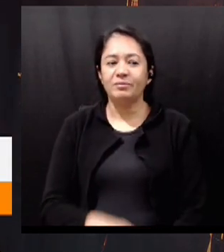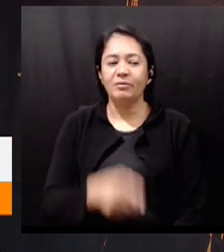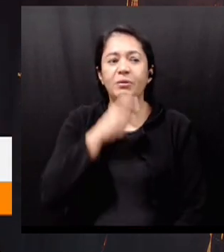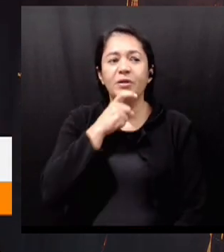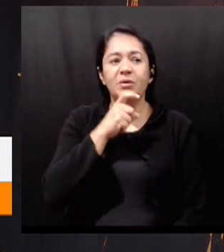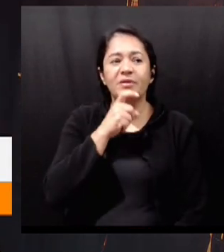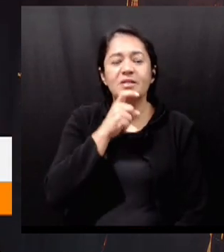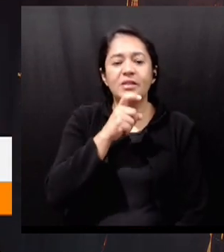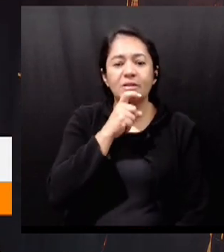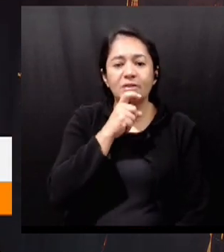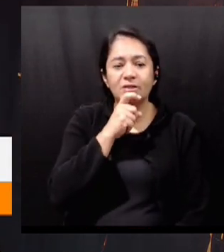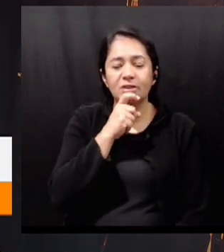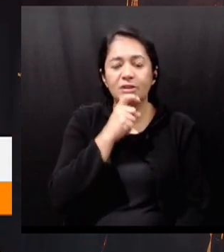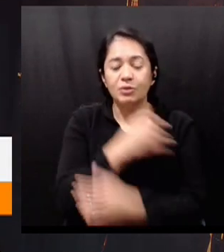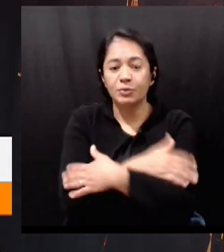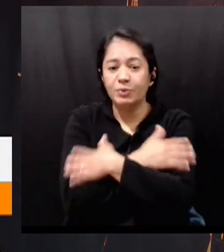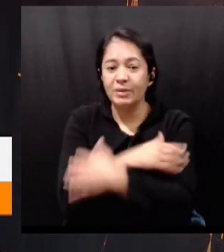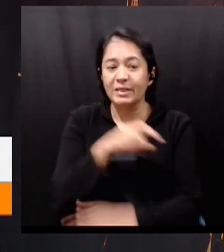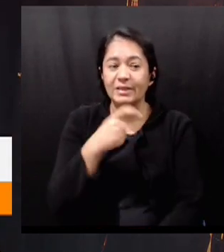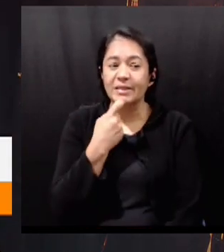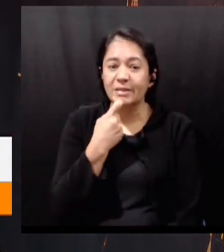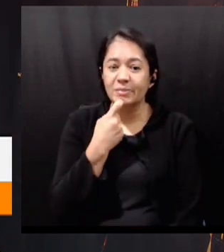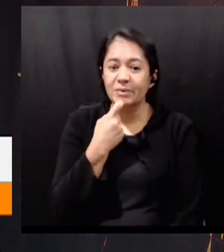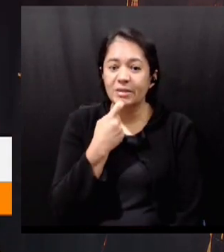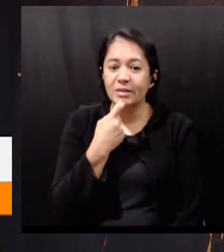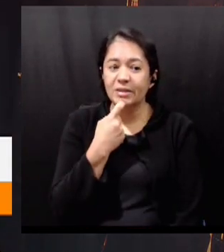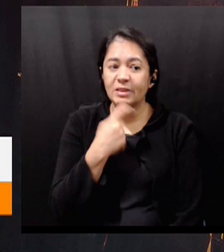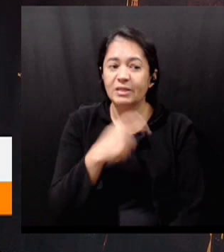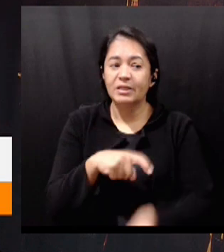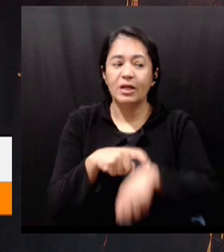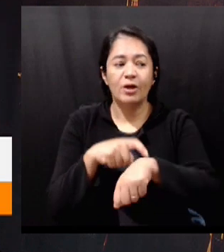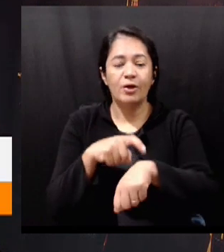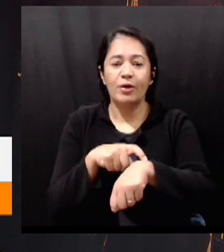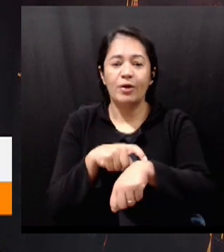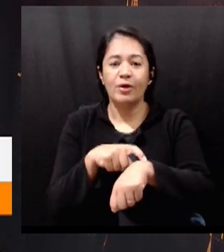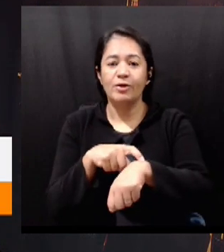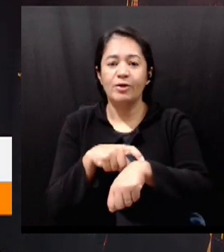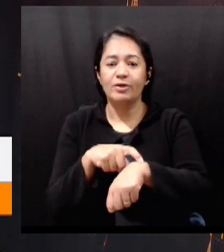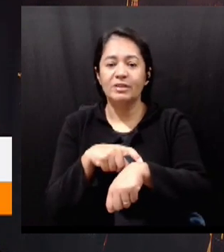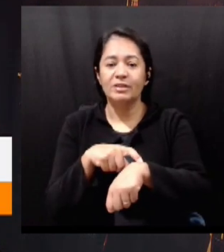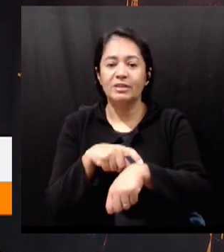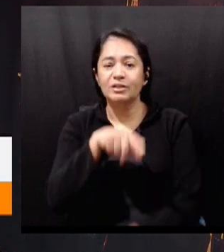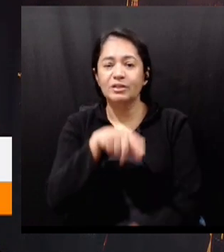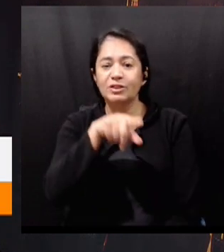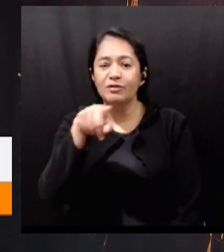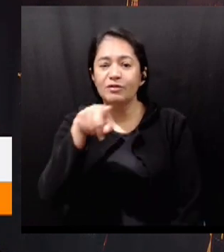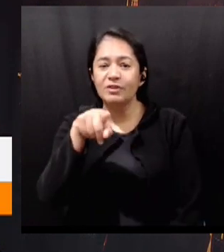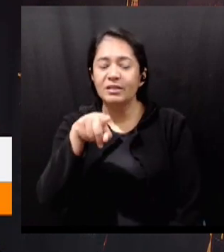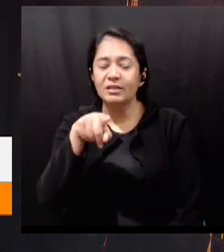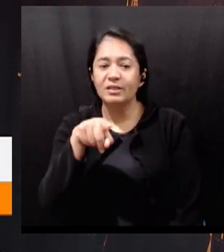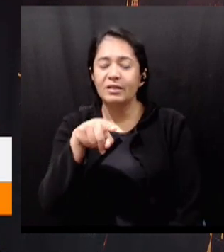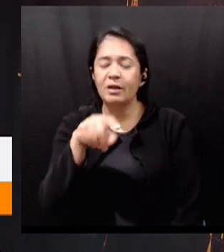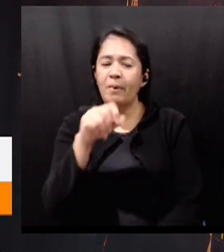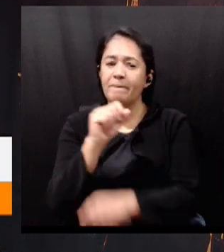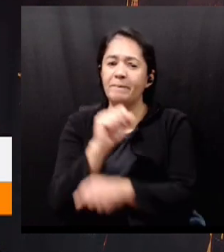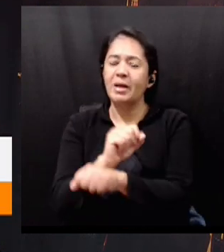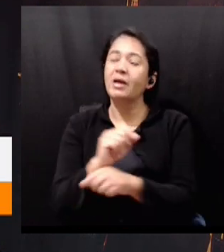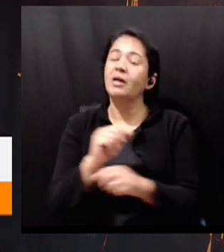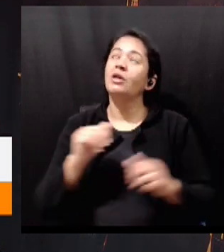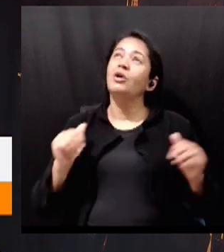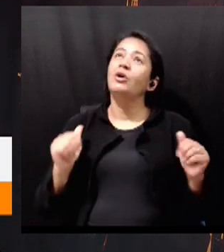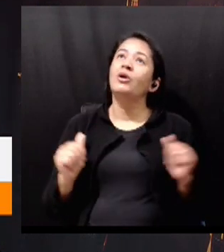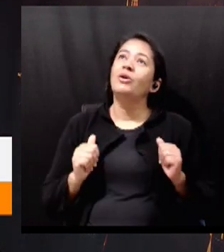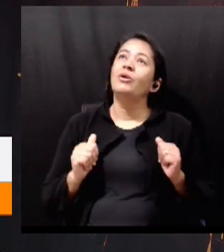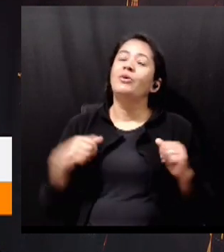de Campinas. E aí está na hora, de repente, é um momento de você parar, não fazer nada, se enrolar num